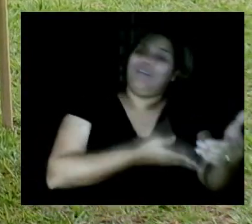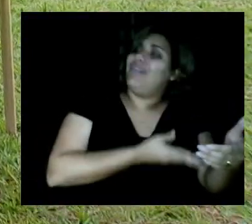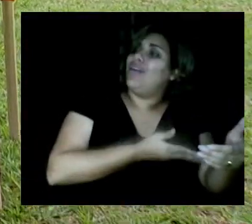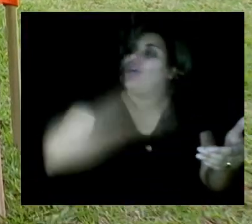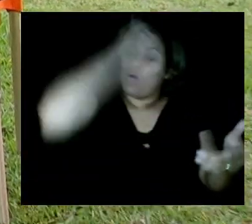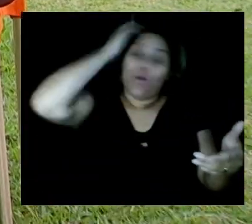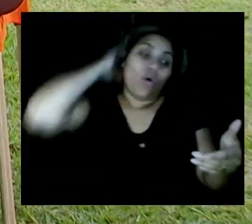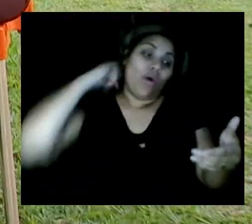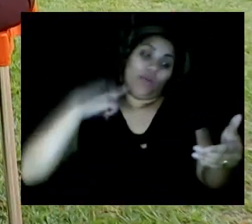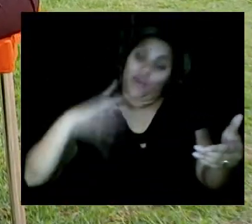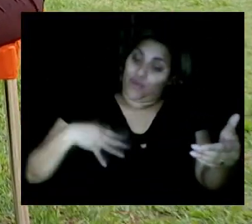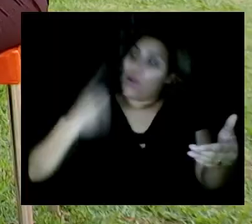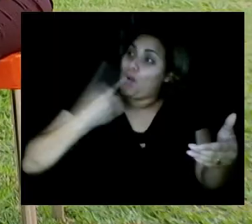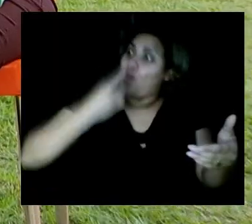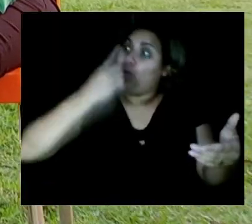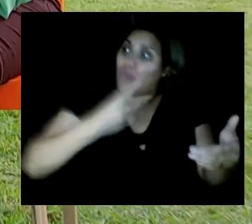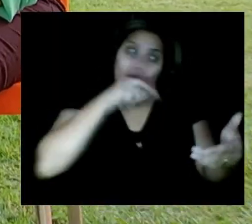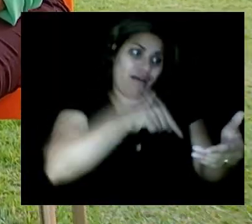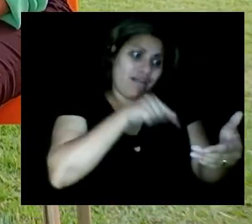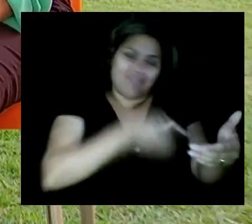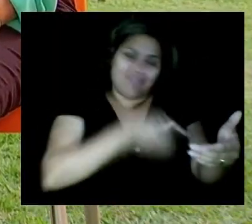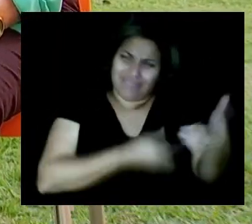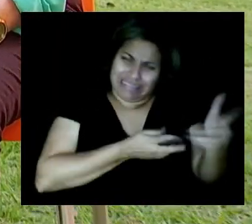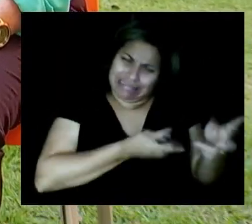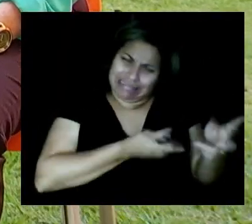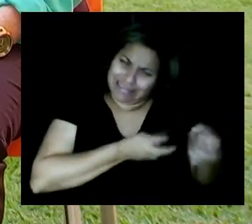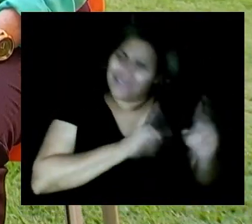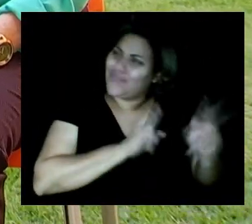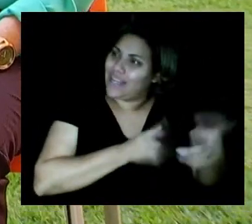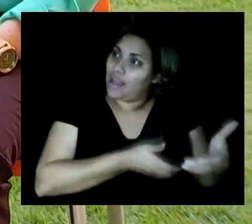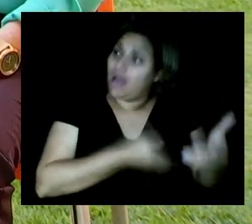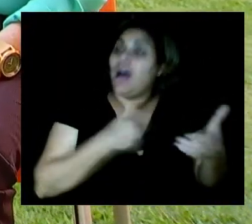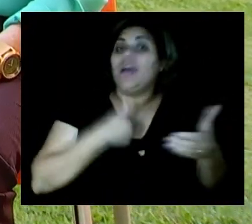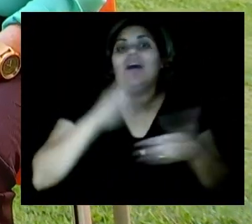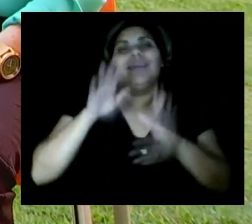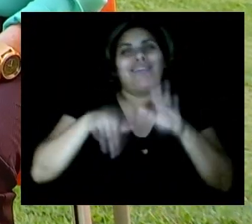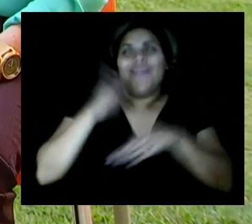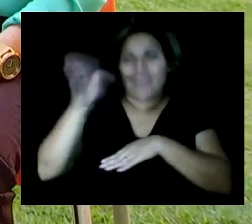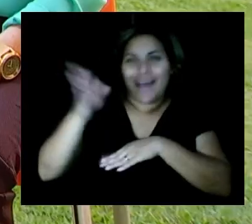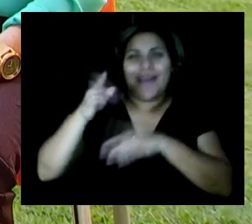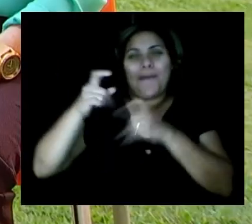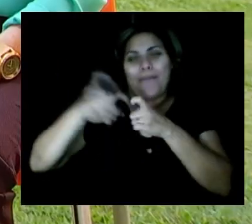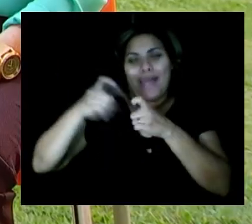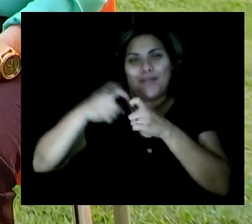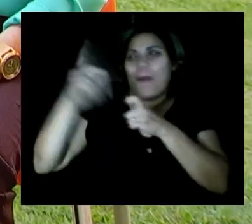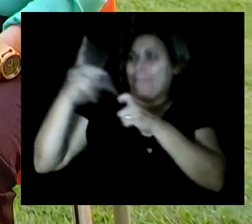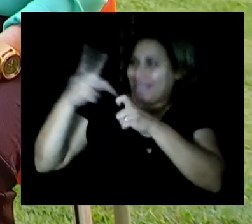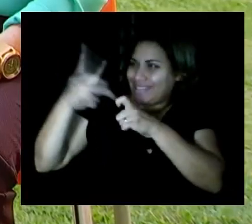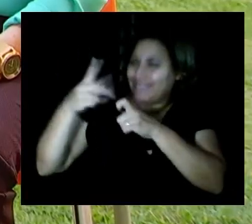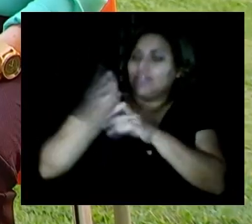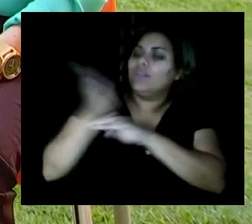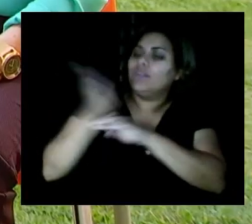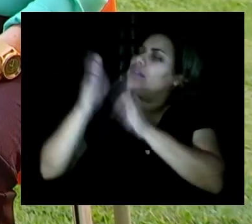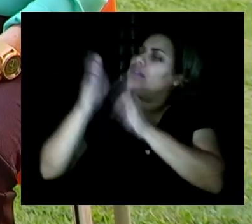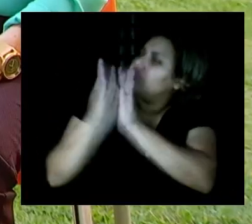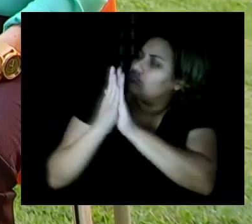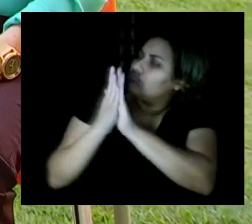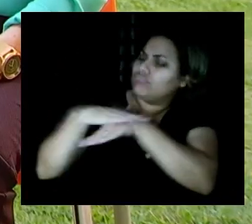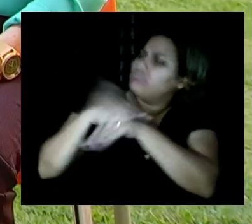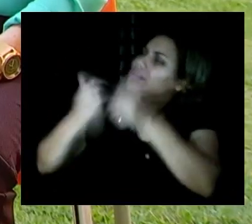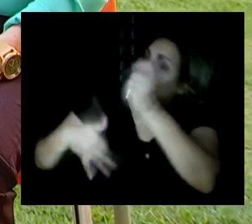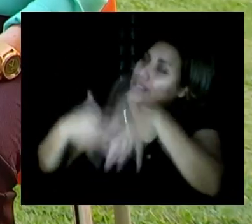nas consultas pediátricas elas até levam, né, para os pediatras. E enfim, é colocado sempre